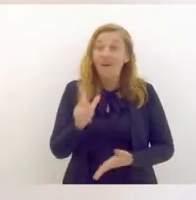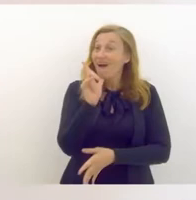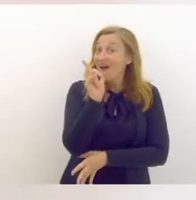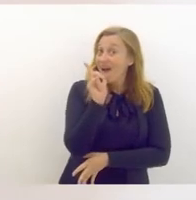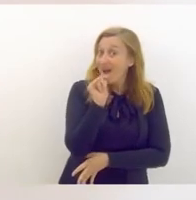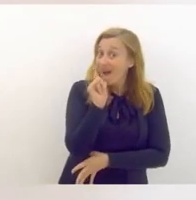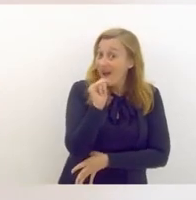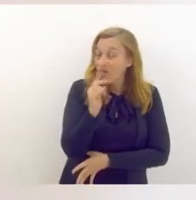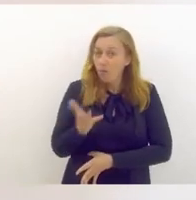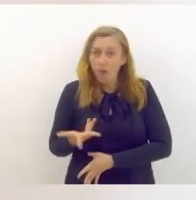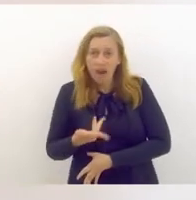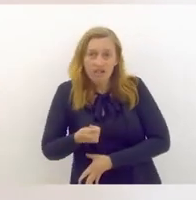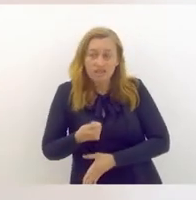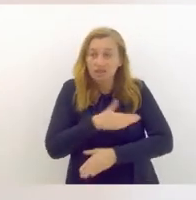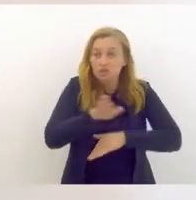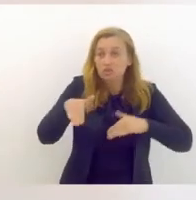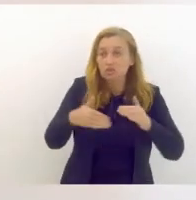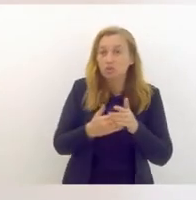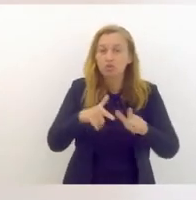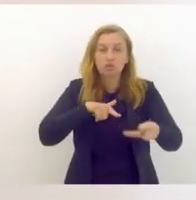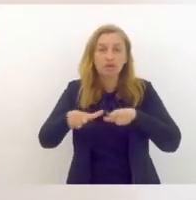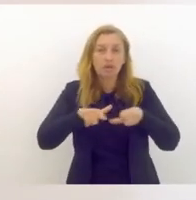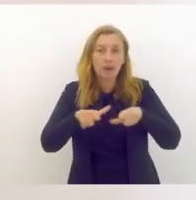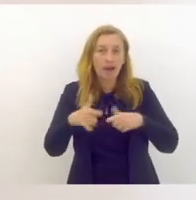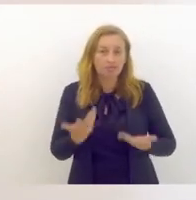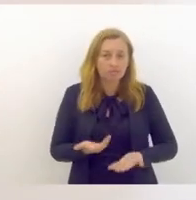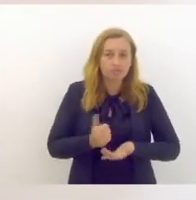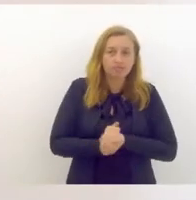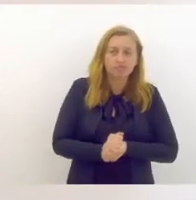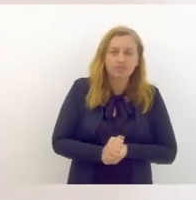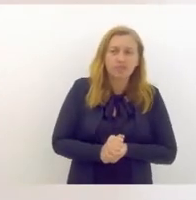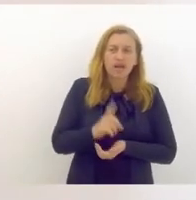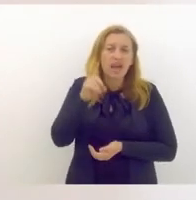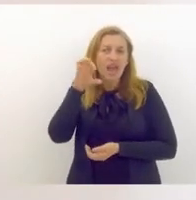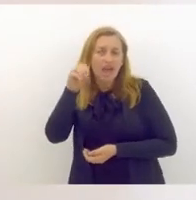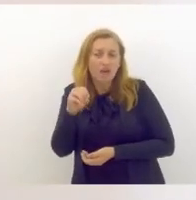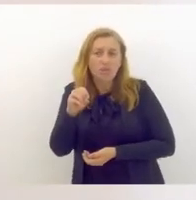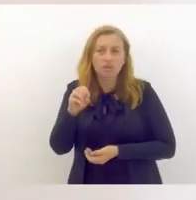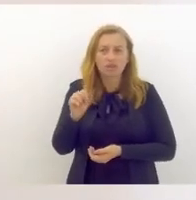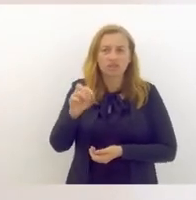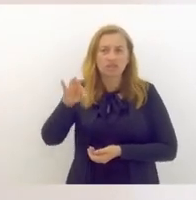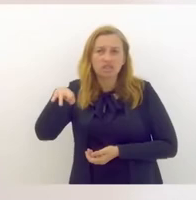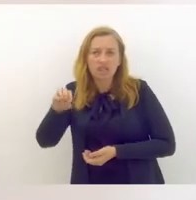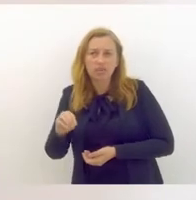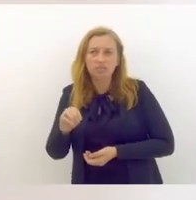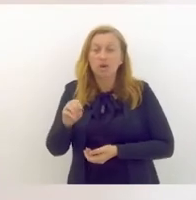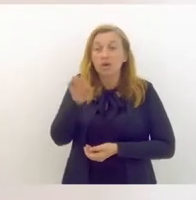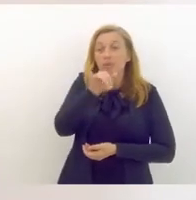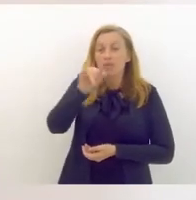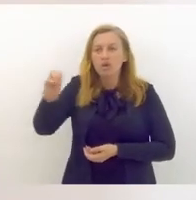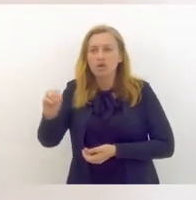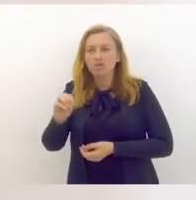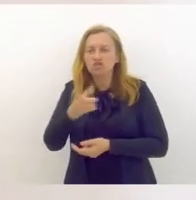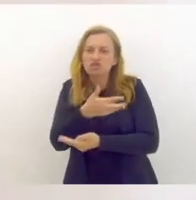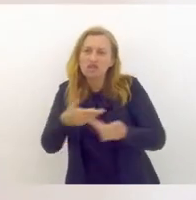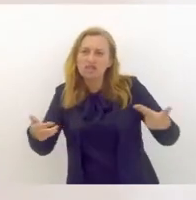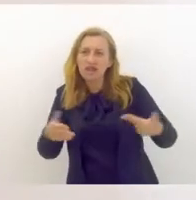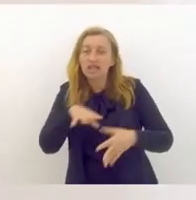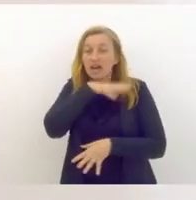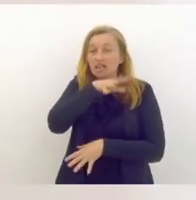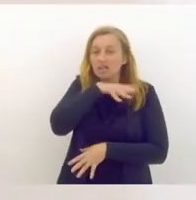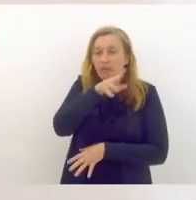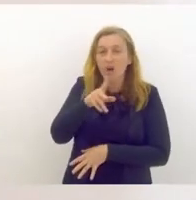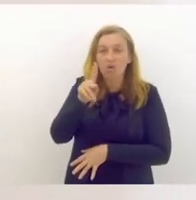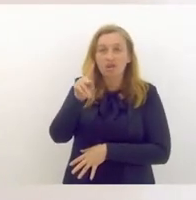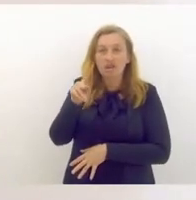estamos falando de todos os serviços ecossistêmicos que são dados por toda aquela biodiversidade animal e vegetal